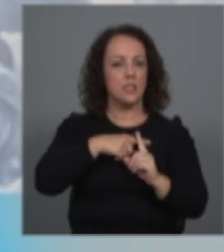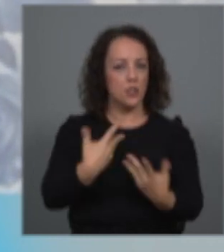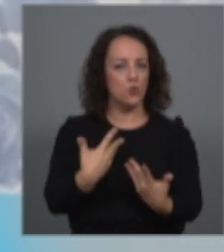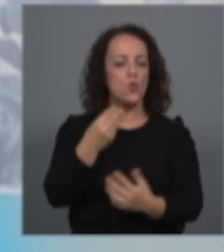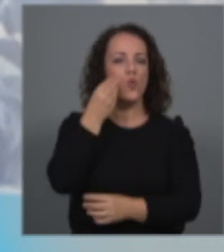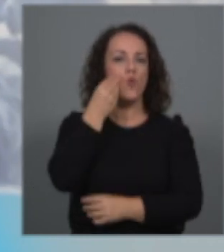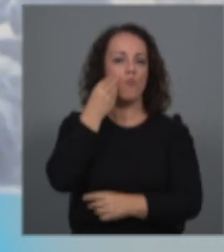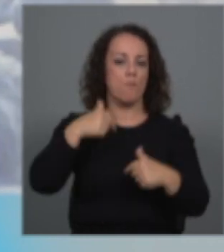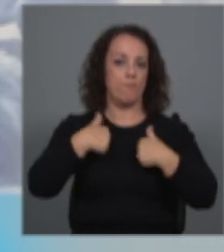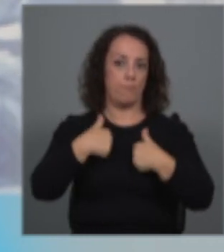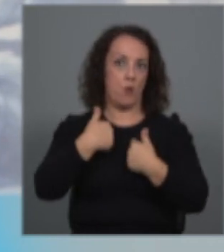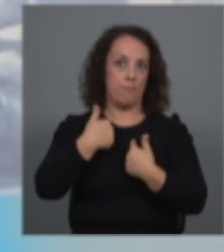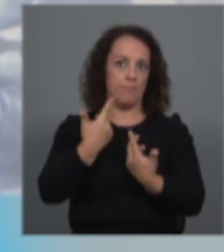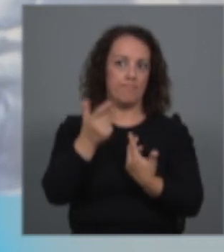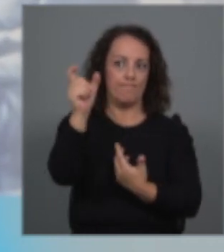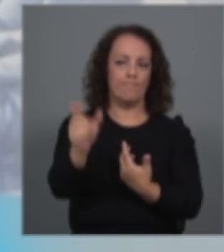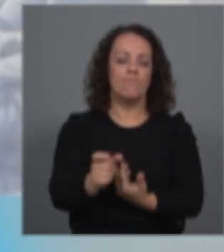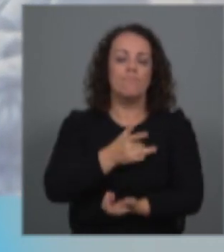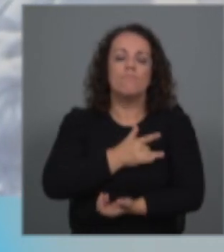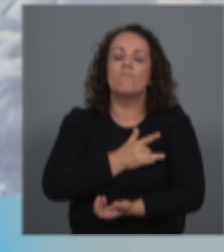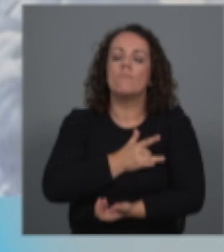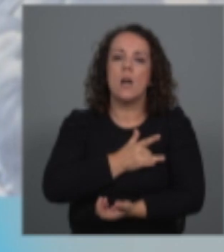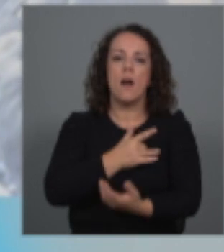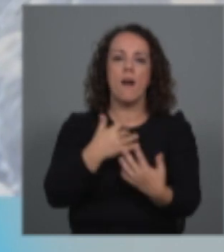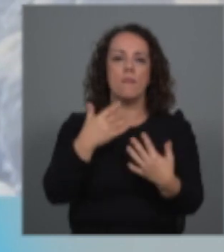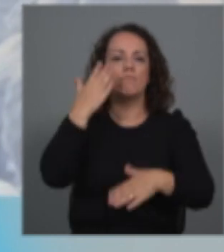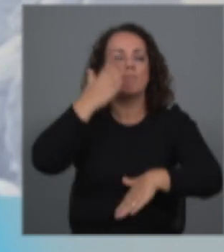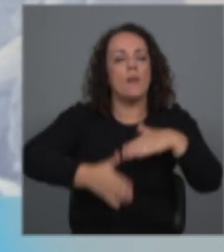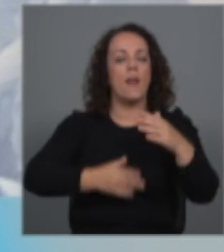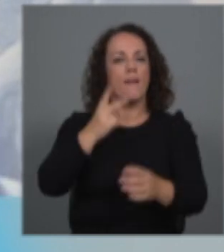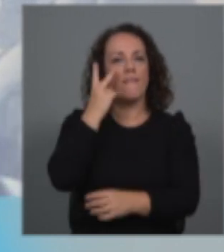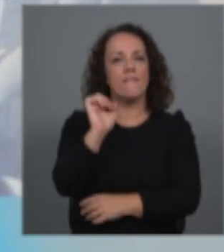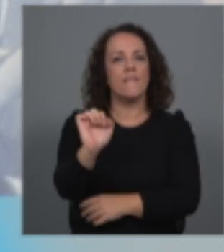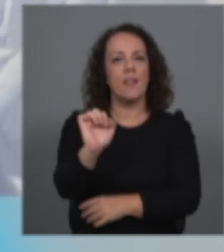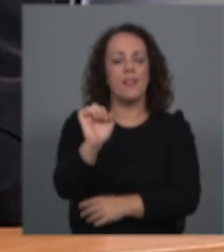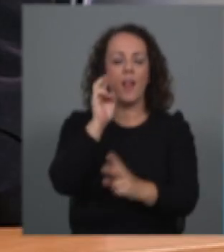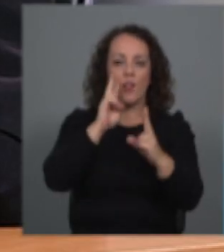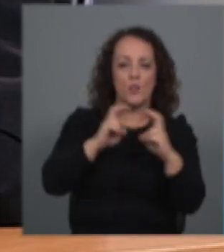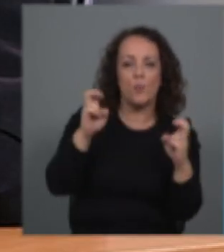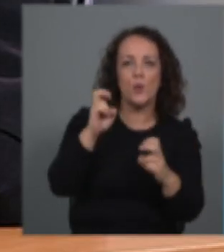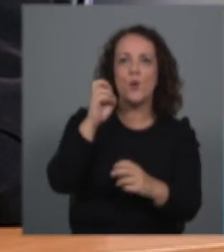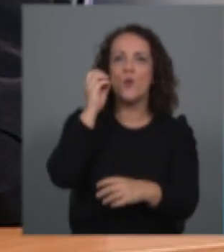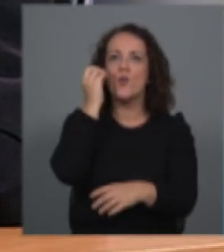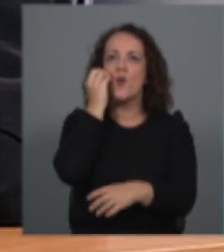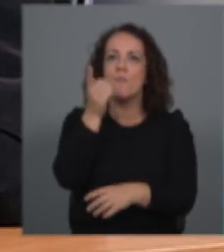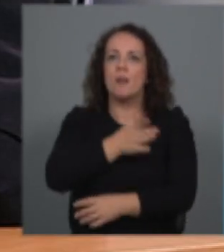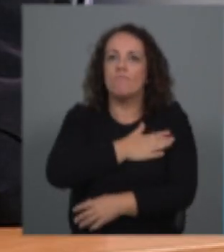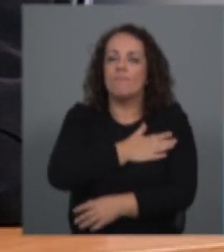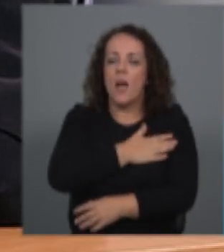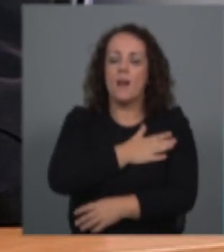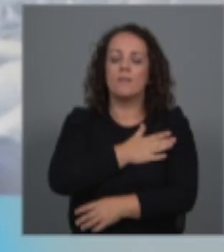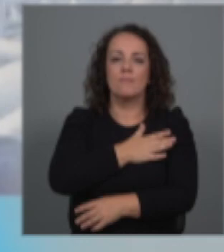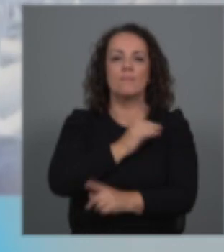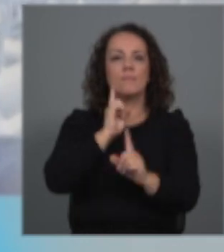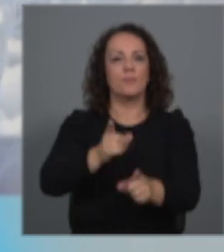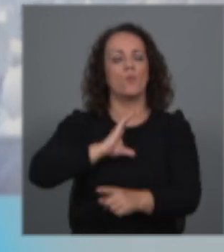Pessoalmente, que paixão foi essa que, a dada altura da sua vida, descobriu? Paixão tal que todo mundo se